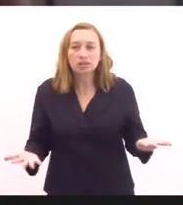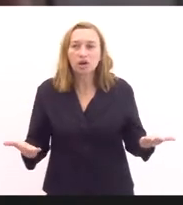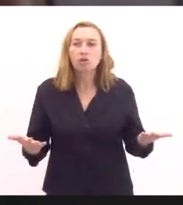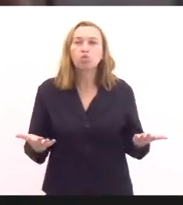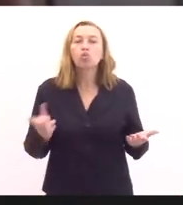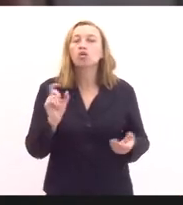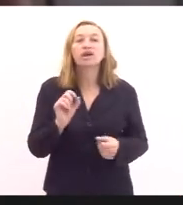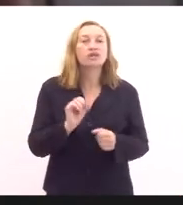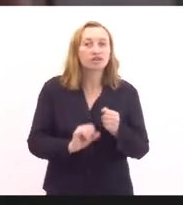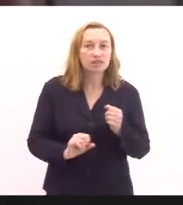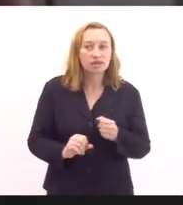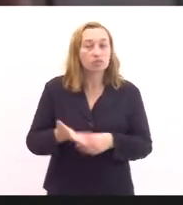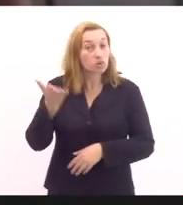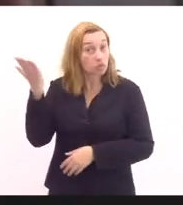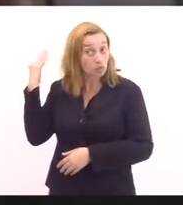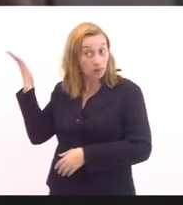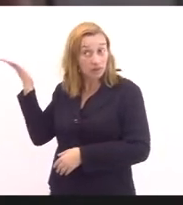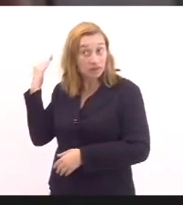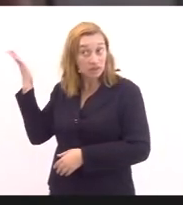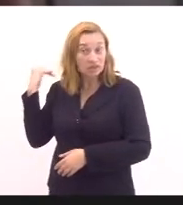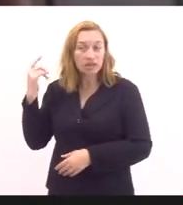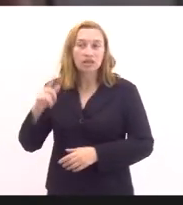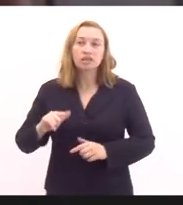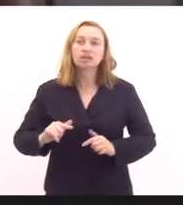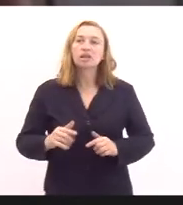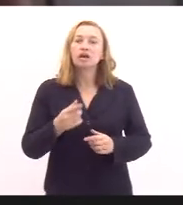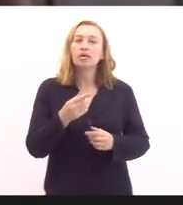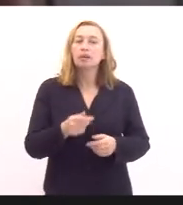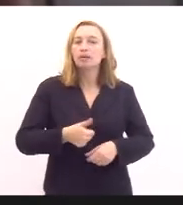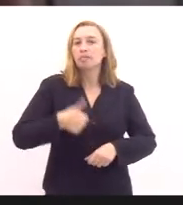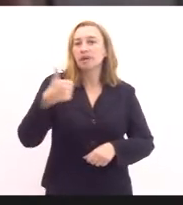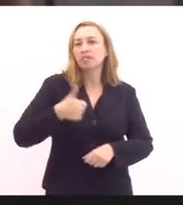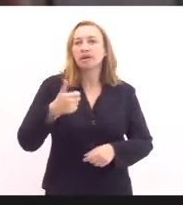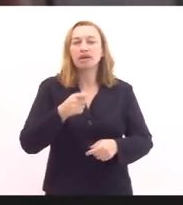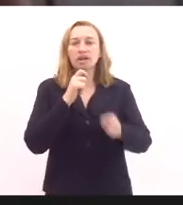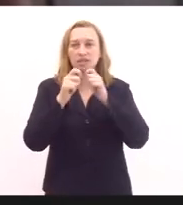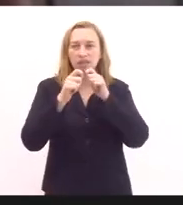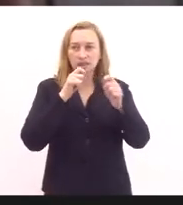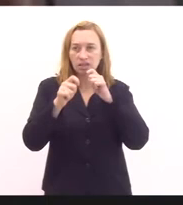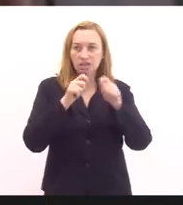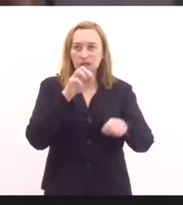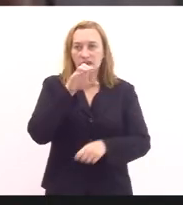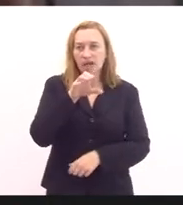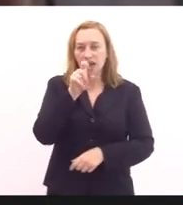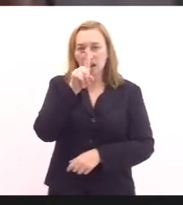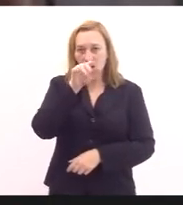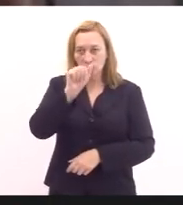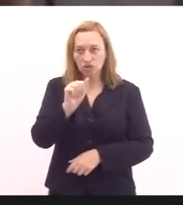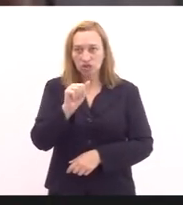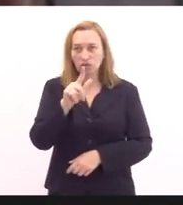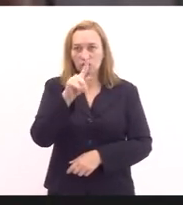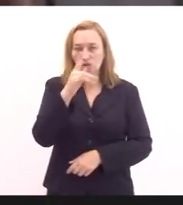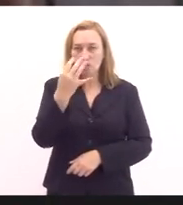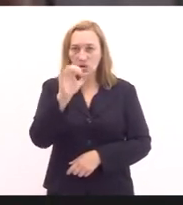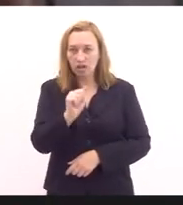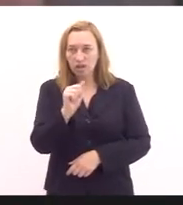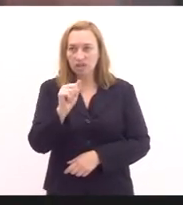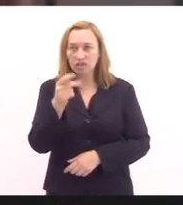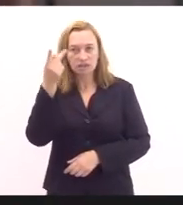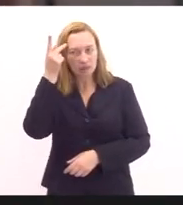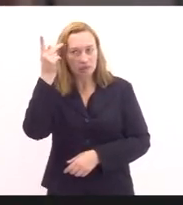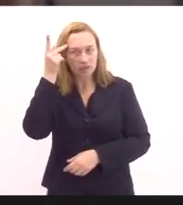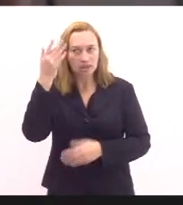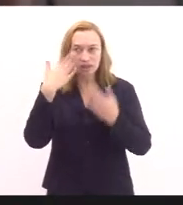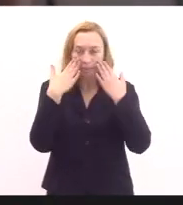o que que a gente fez lá no passado a gente deu nosso primeiro entrevista para Cláudia com hoje da Folha de São Paulo em que a gente